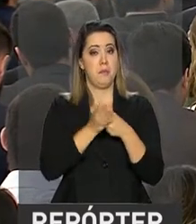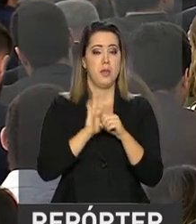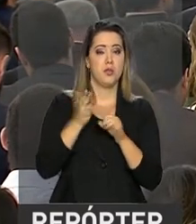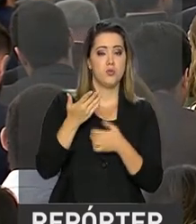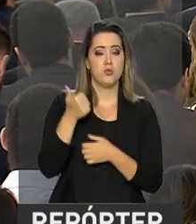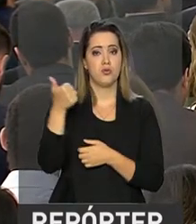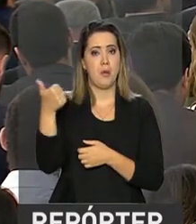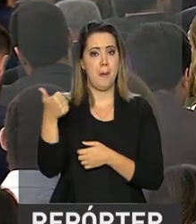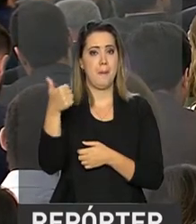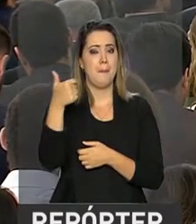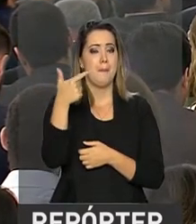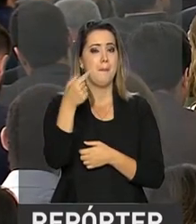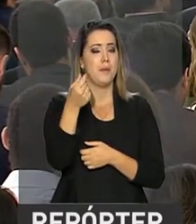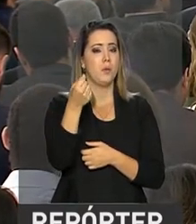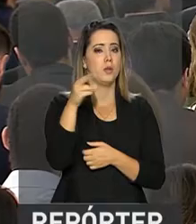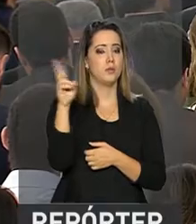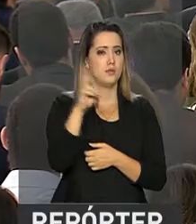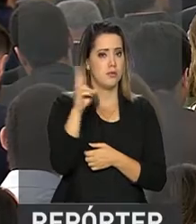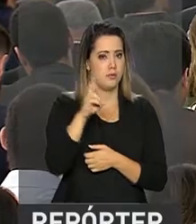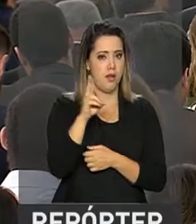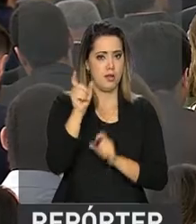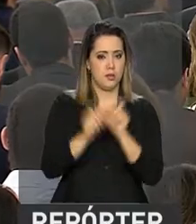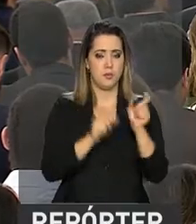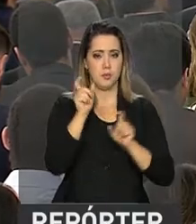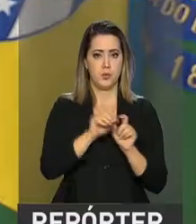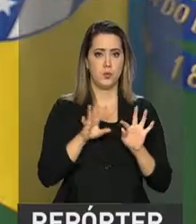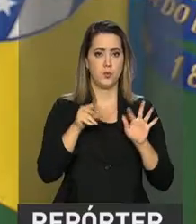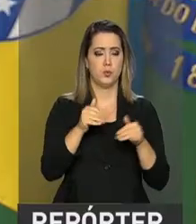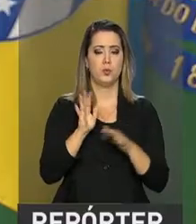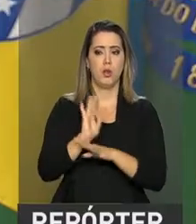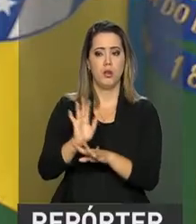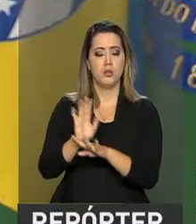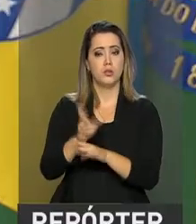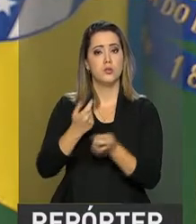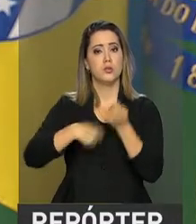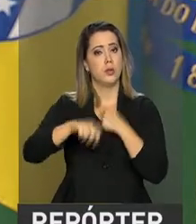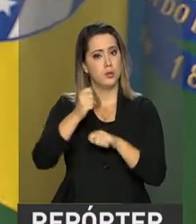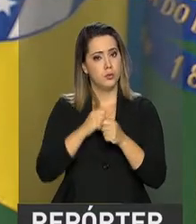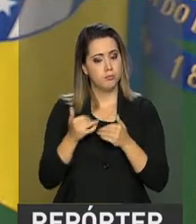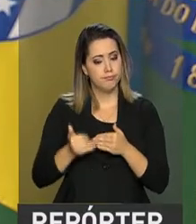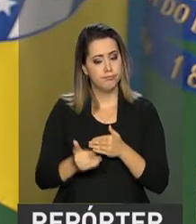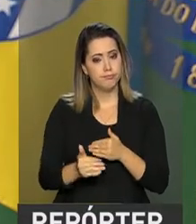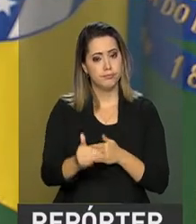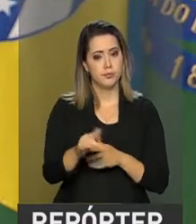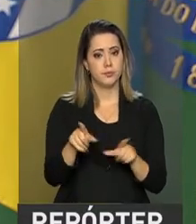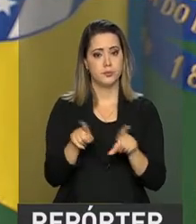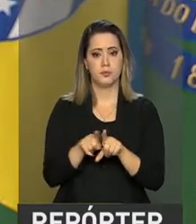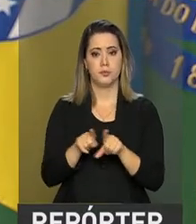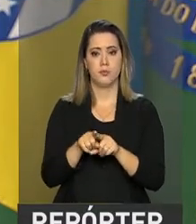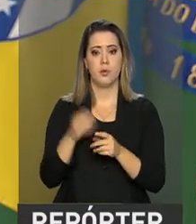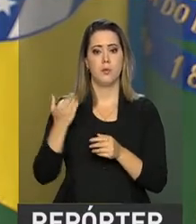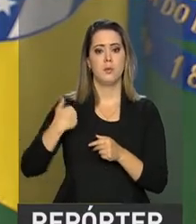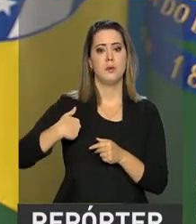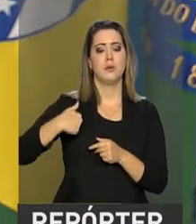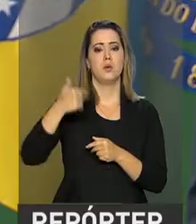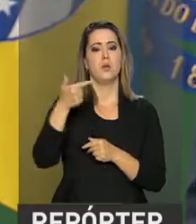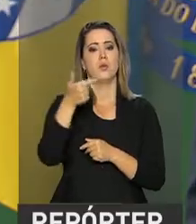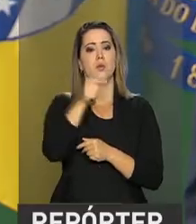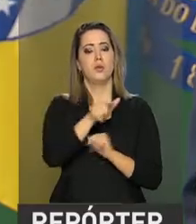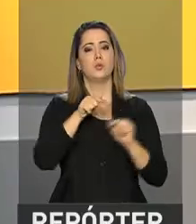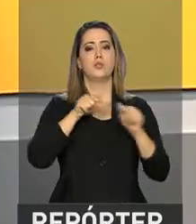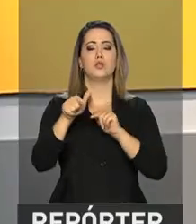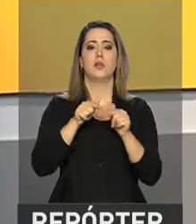reais por pessoa isto tudo será uma injeção na economia além do que se cumpre mais uma função